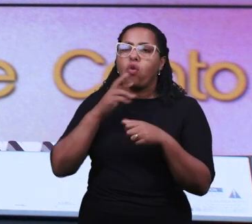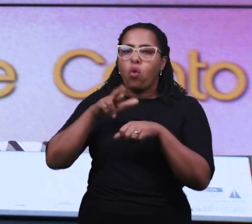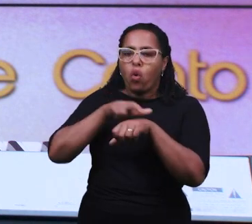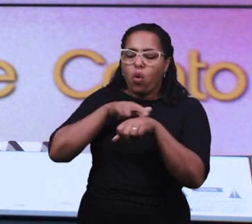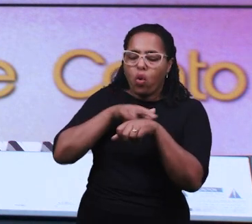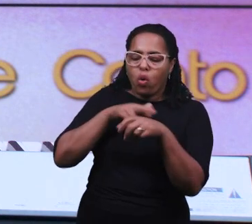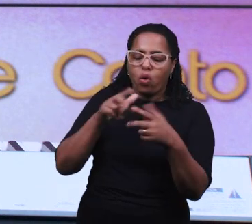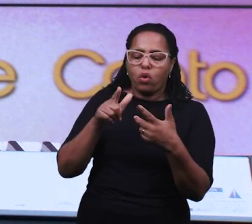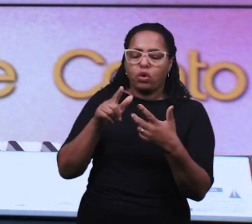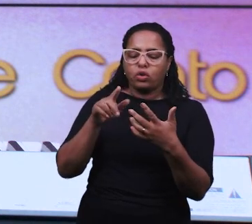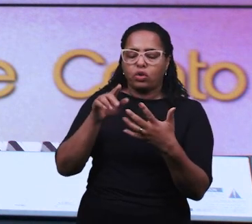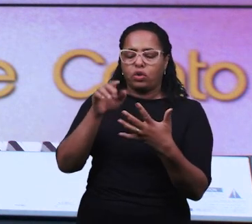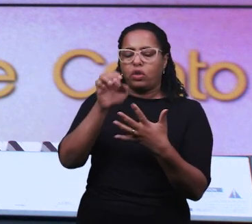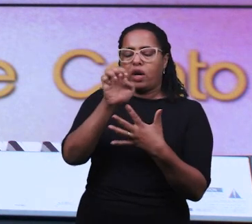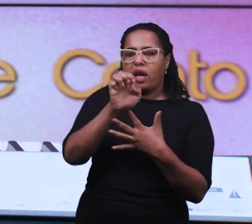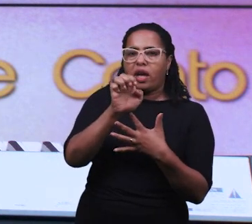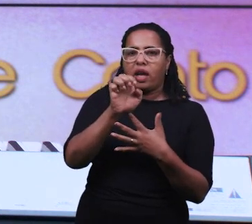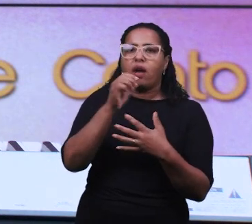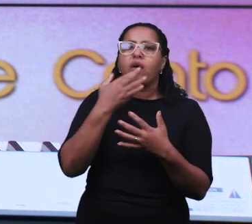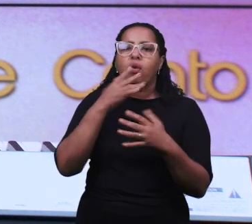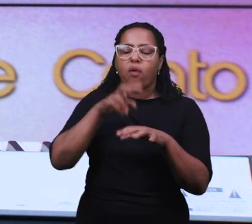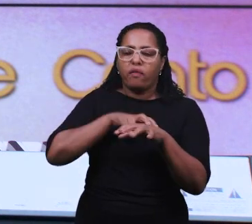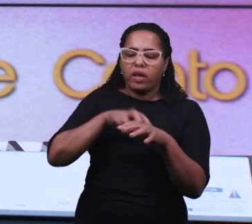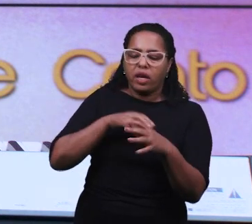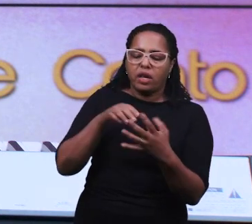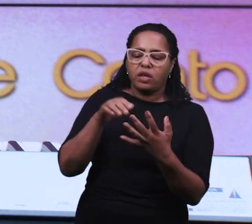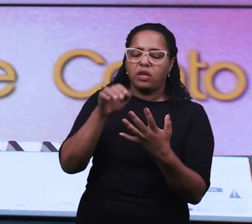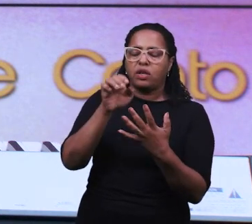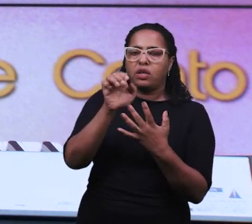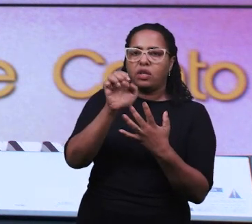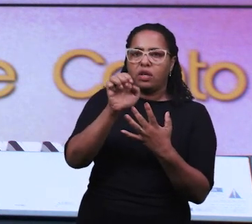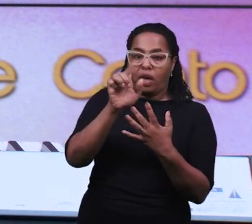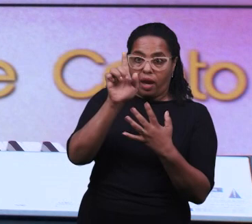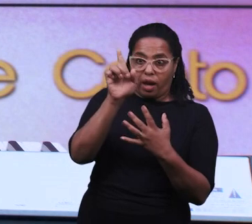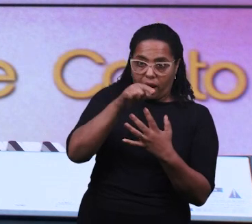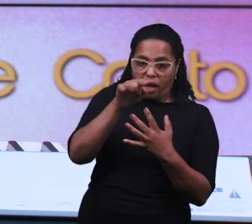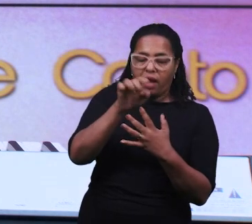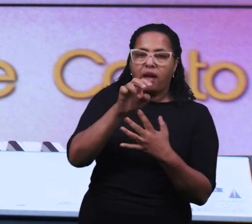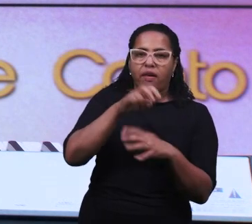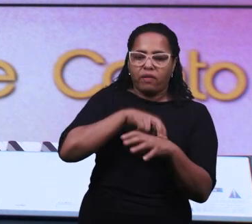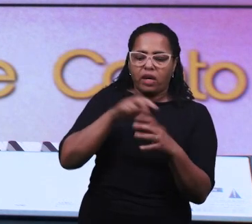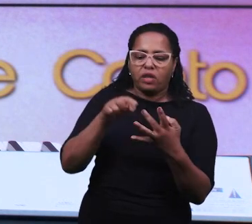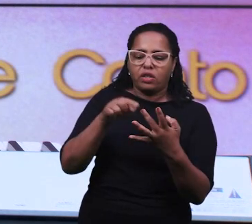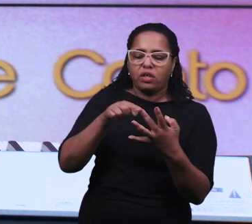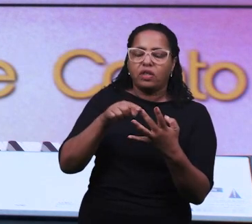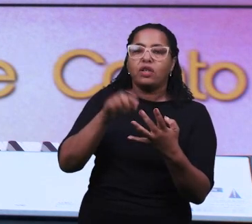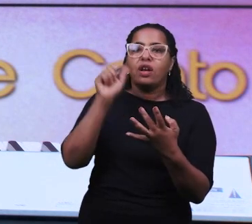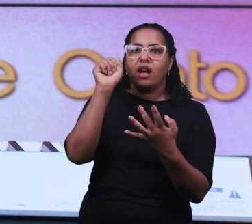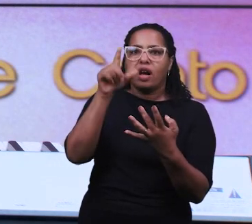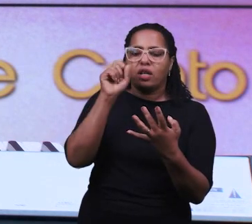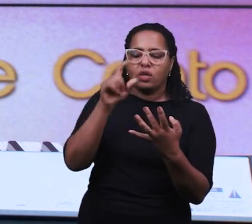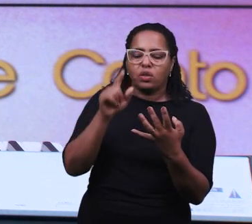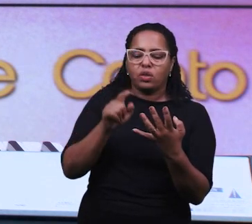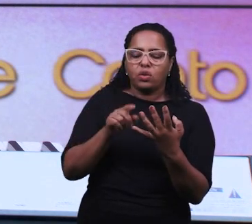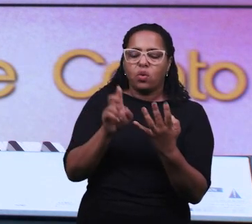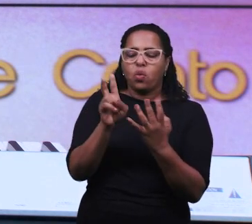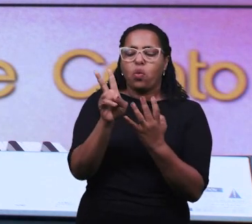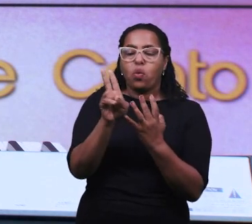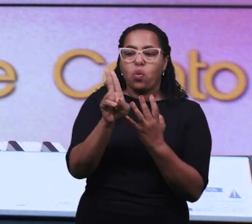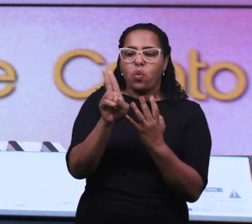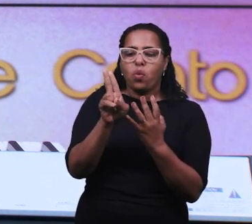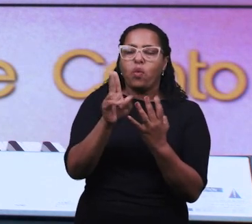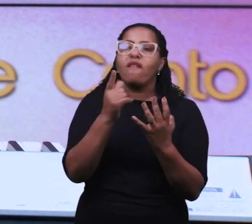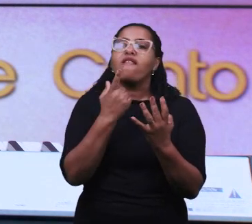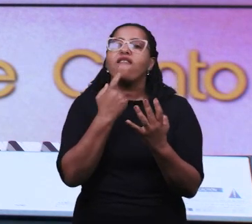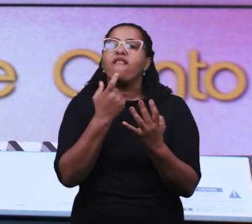E, verde, E, azul, I, vermelho. A vogal mais alta